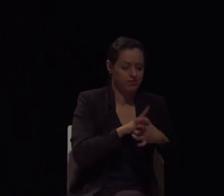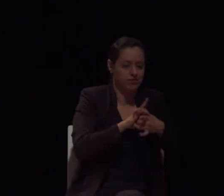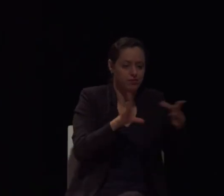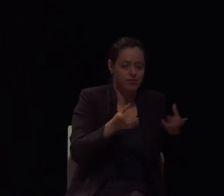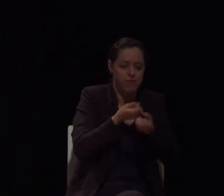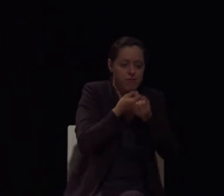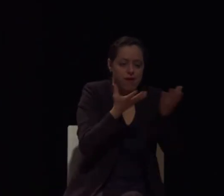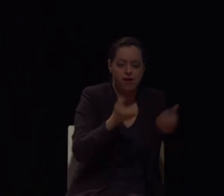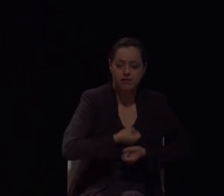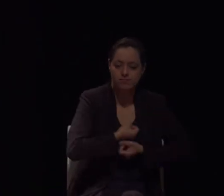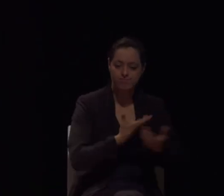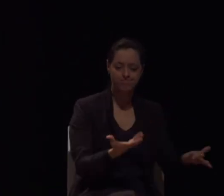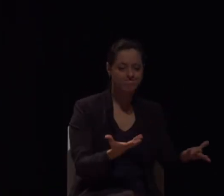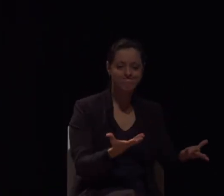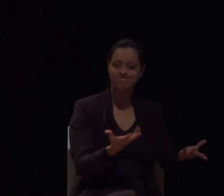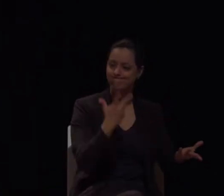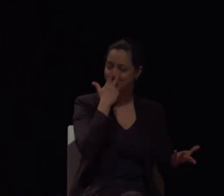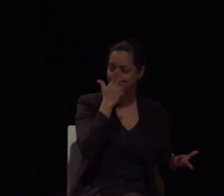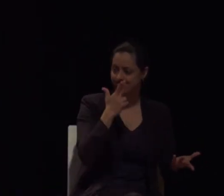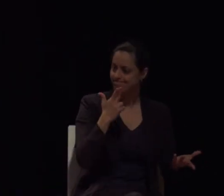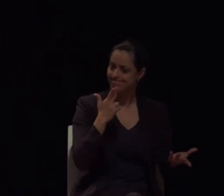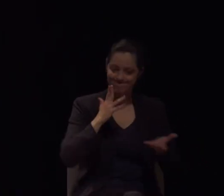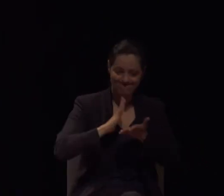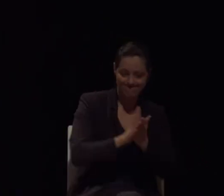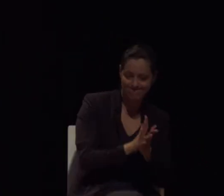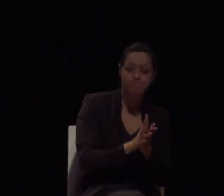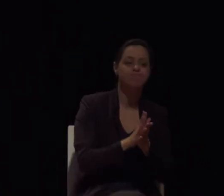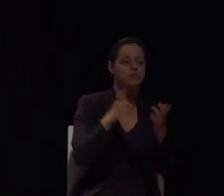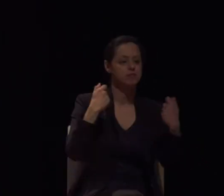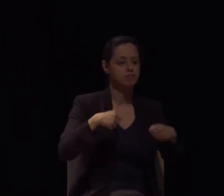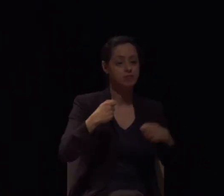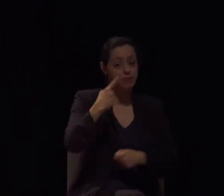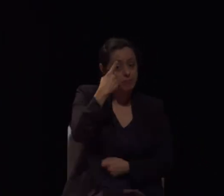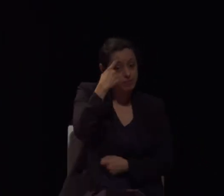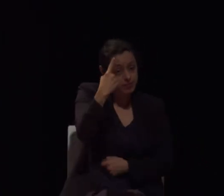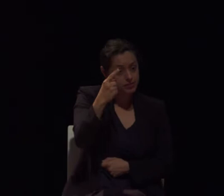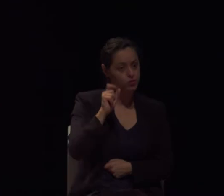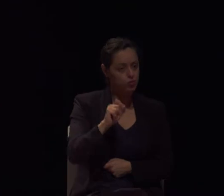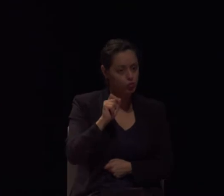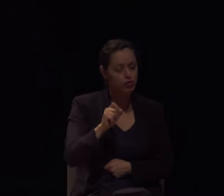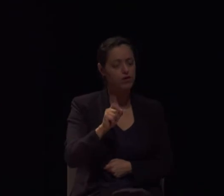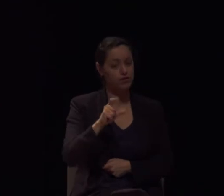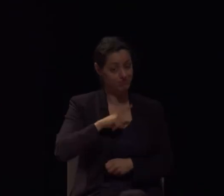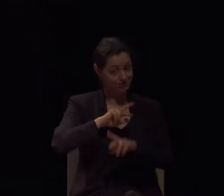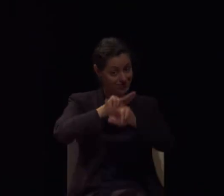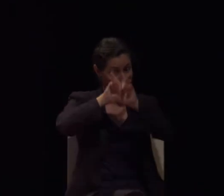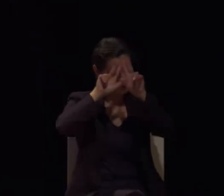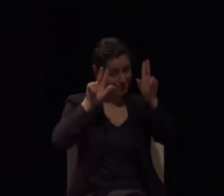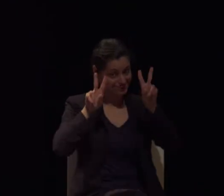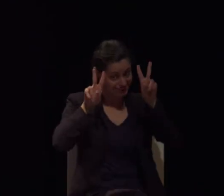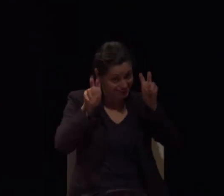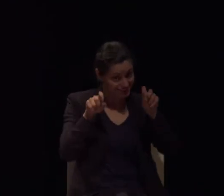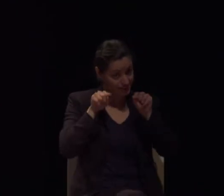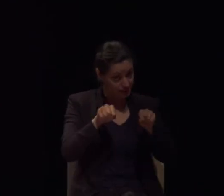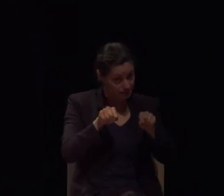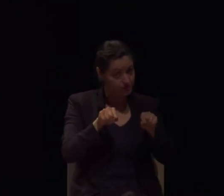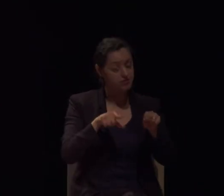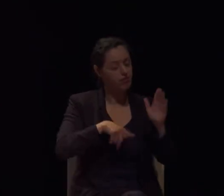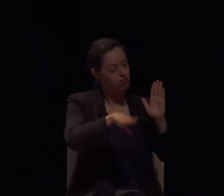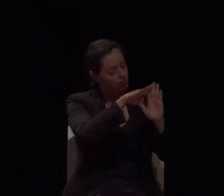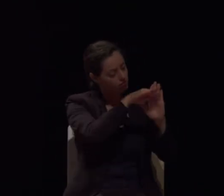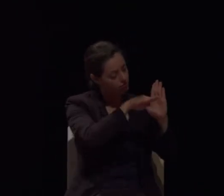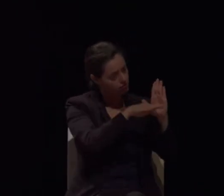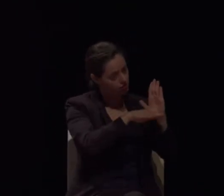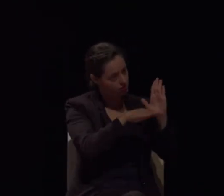a gente precisa pensar que a agenda racial é uma agenda que